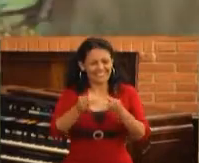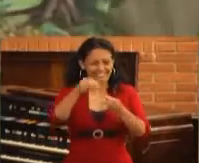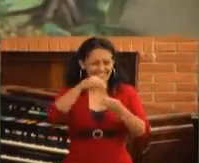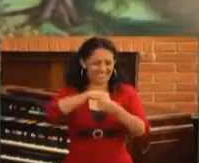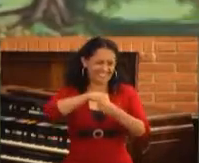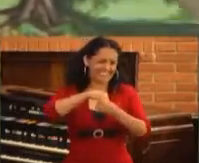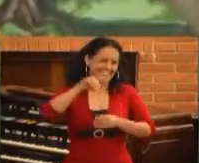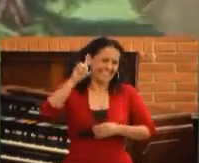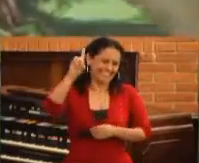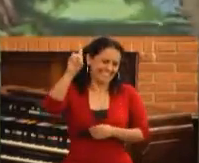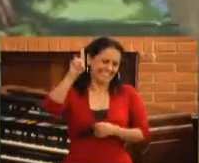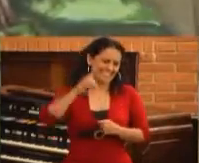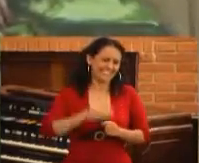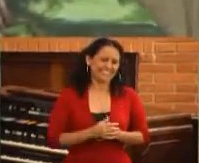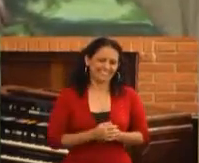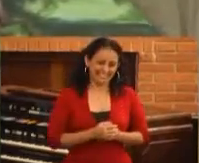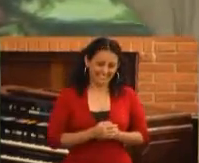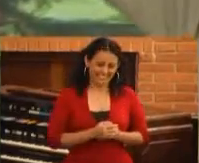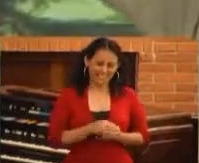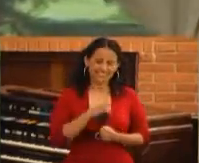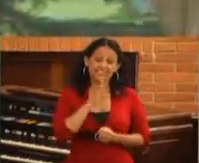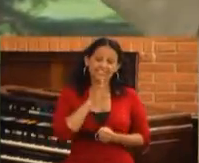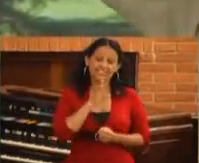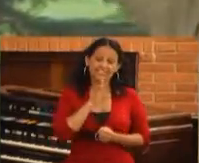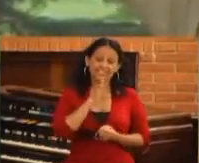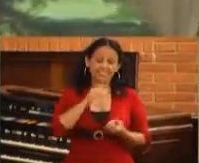Isso não aconteceu só com